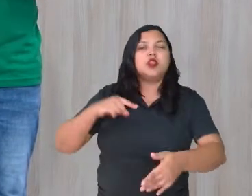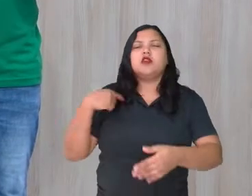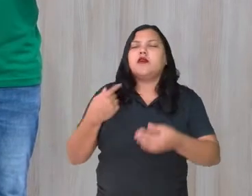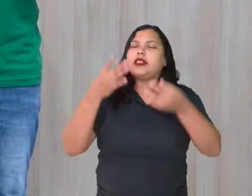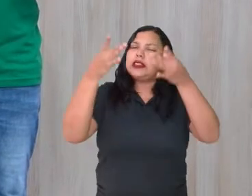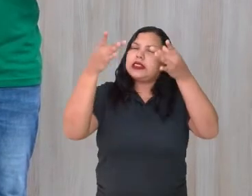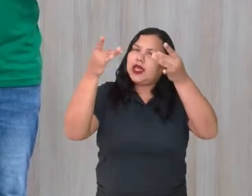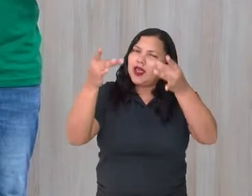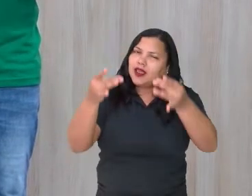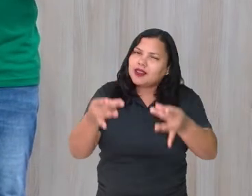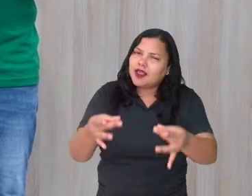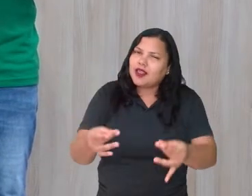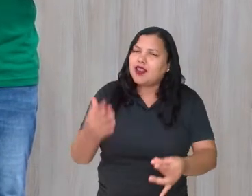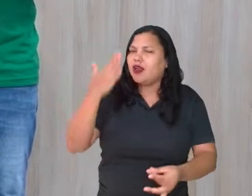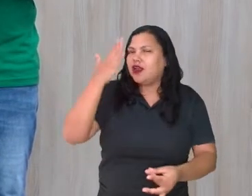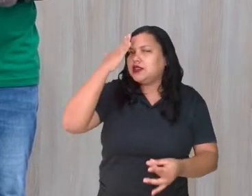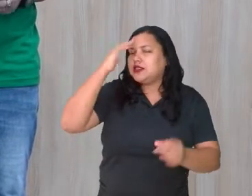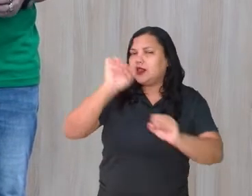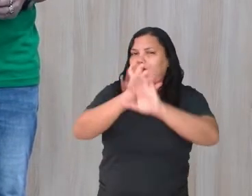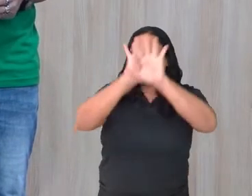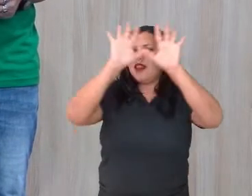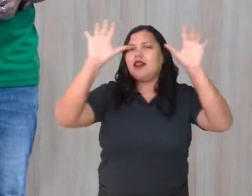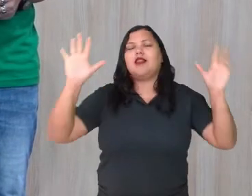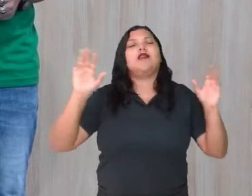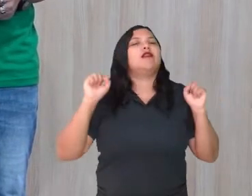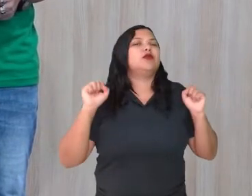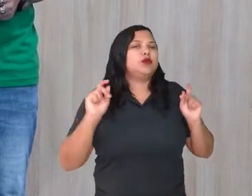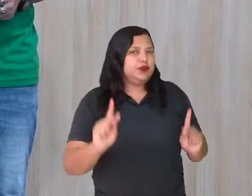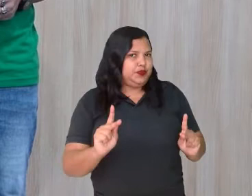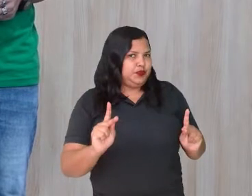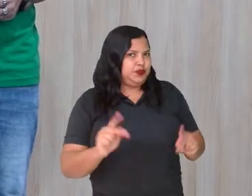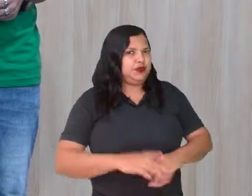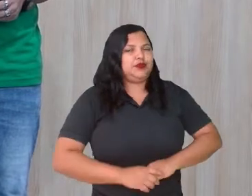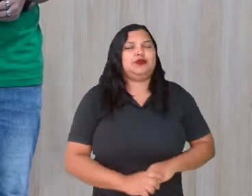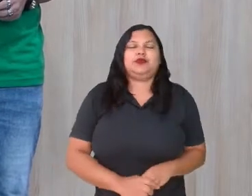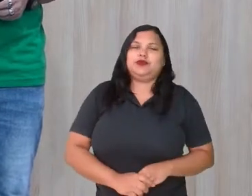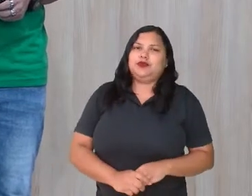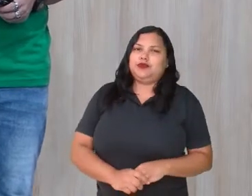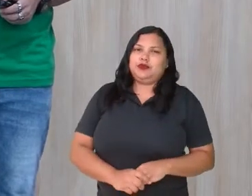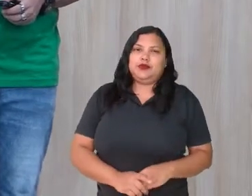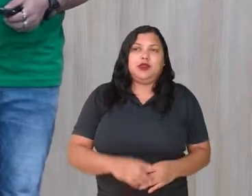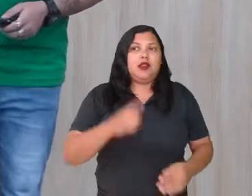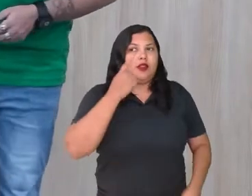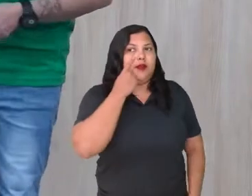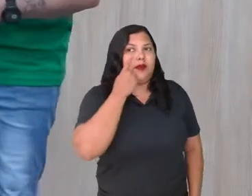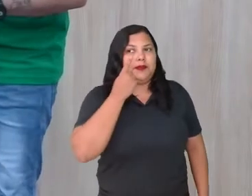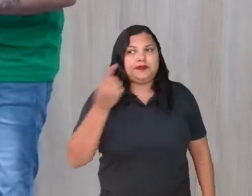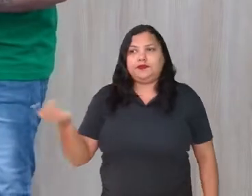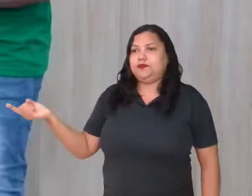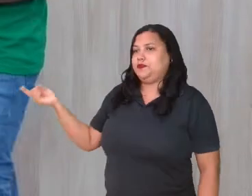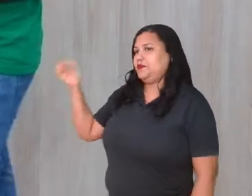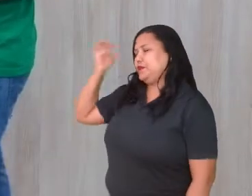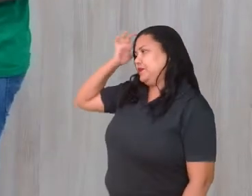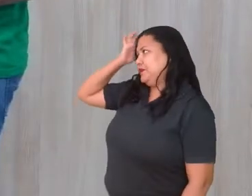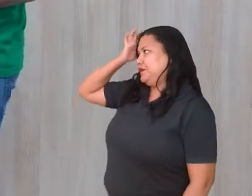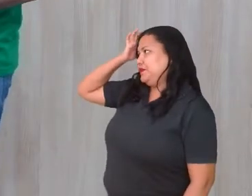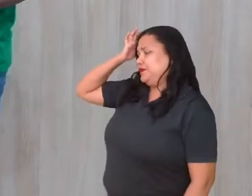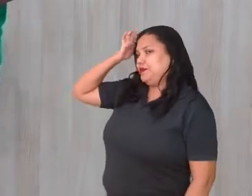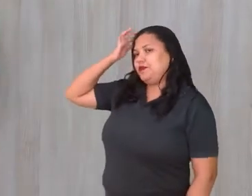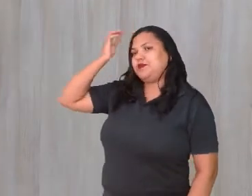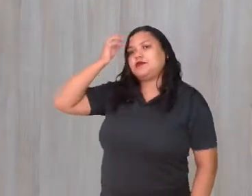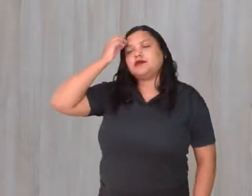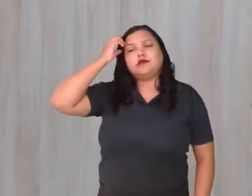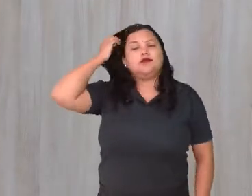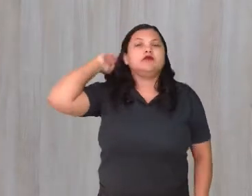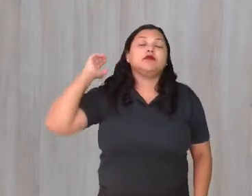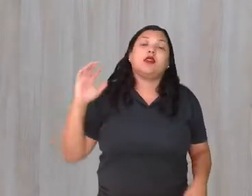refinar, tentando trabalhar mais detalhes das situações expostas aqui. Veja agora que, por exemplo, a gente